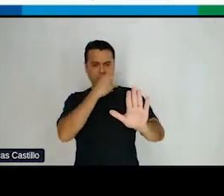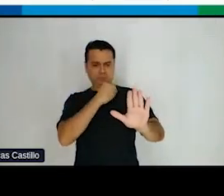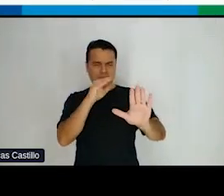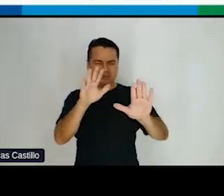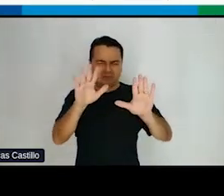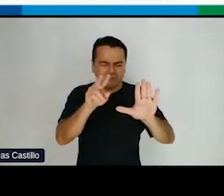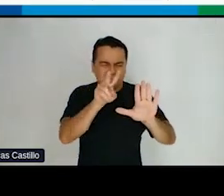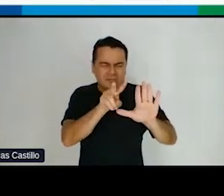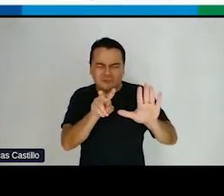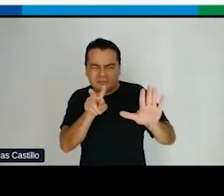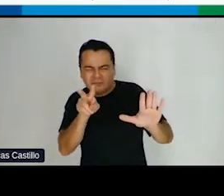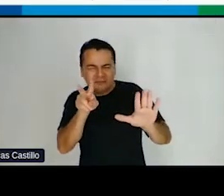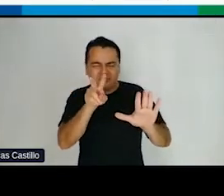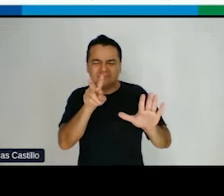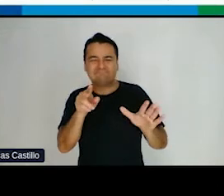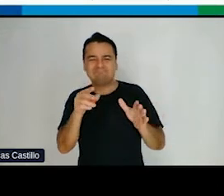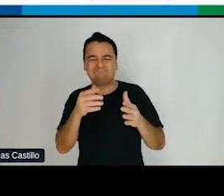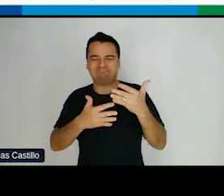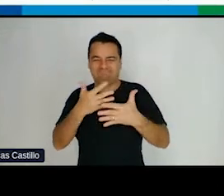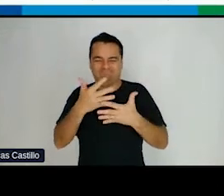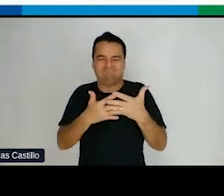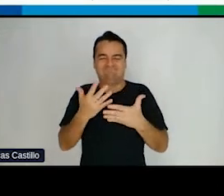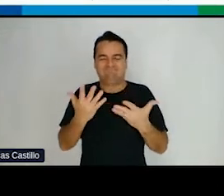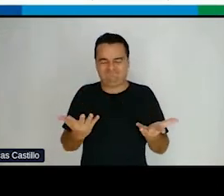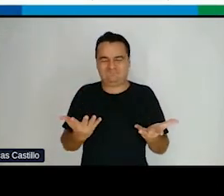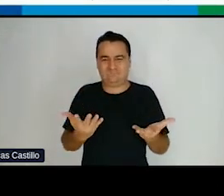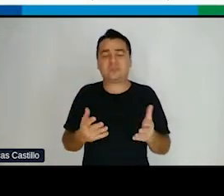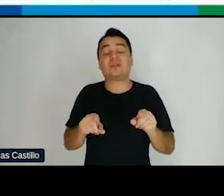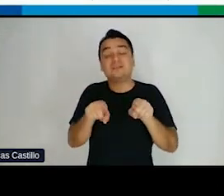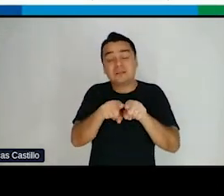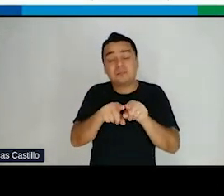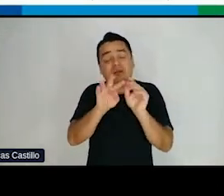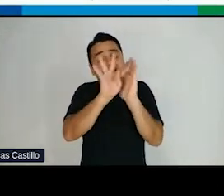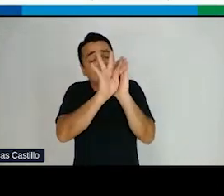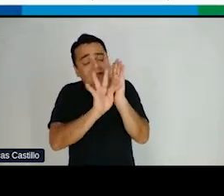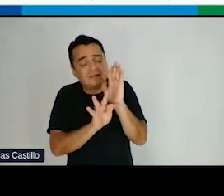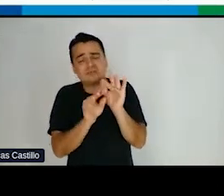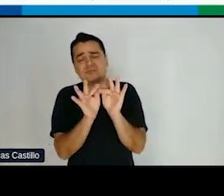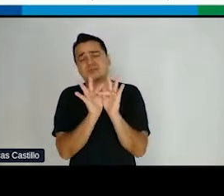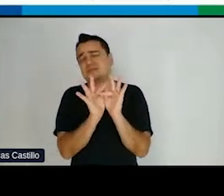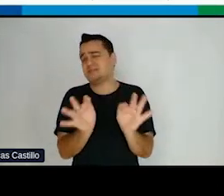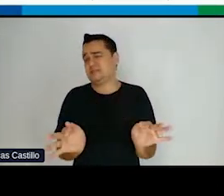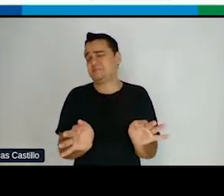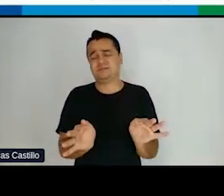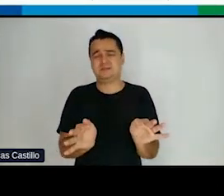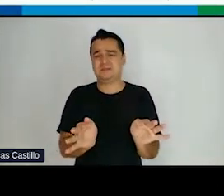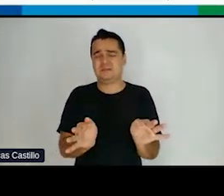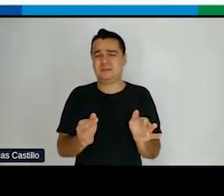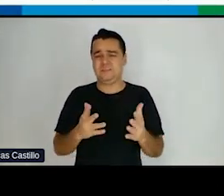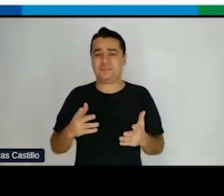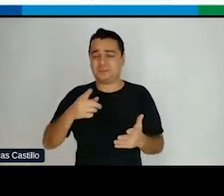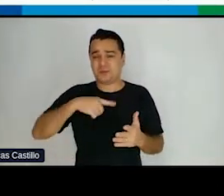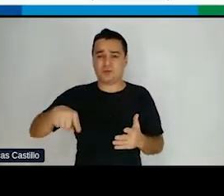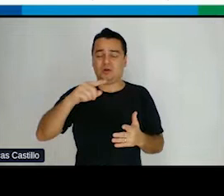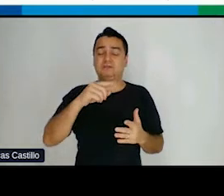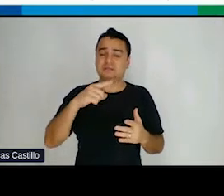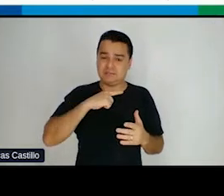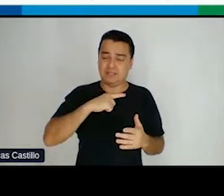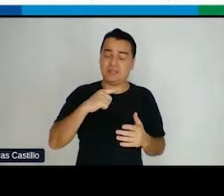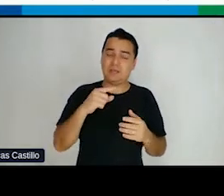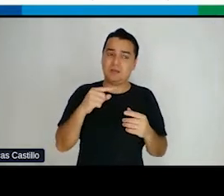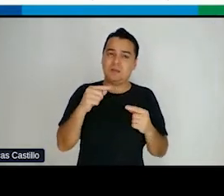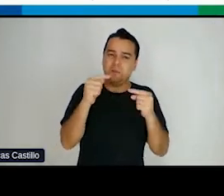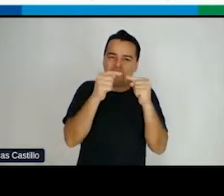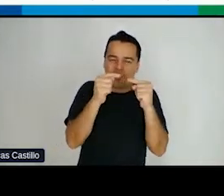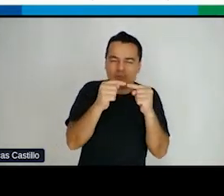passar a nossa imagem, né? E também texto simples, né, gente? A gente tem até um ponto que fala dentro